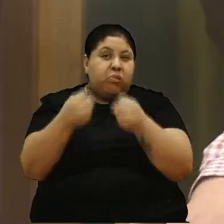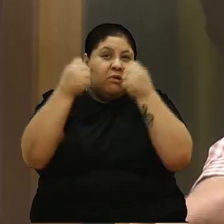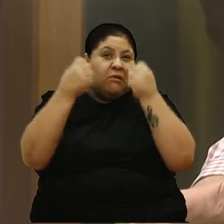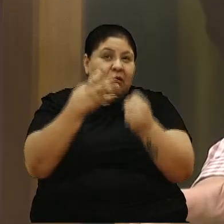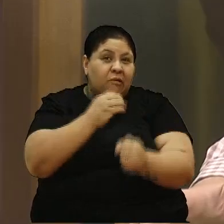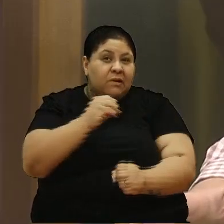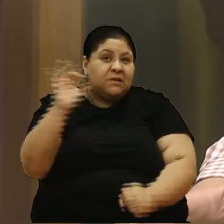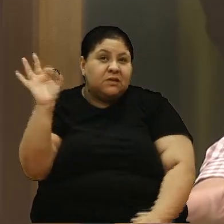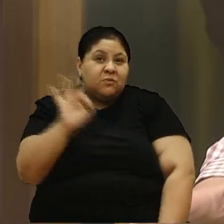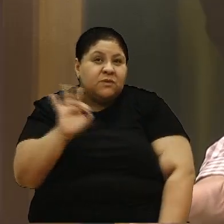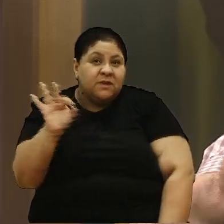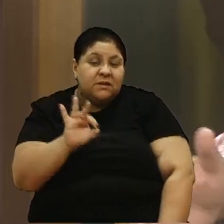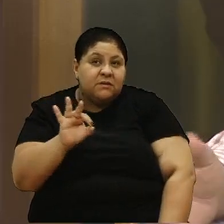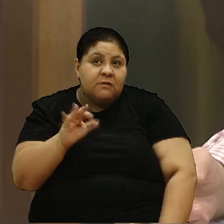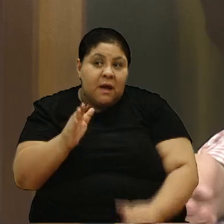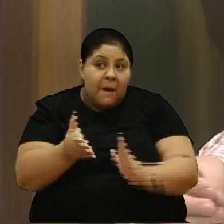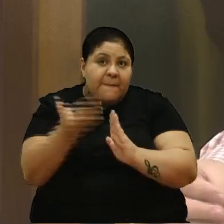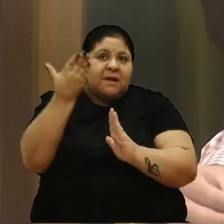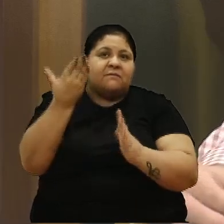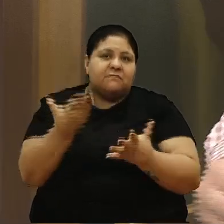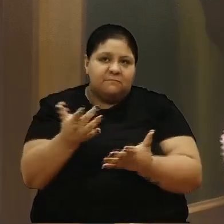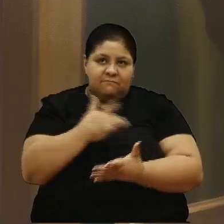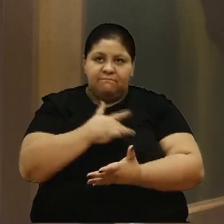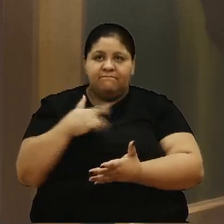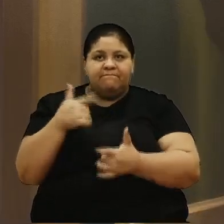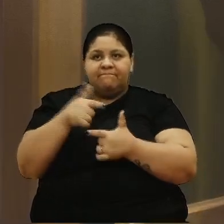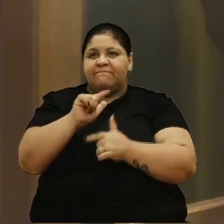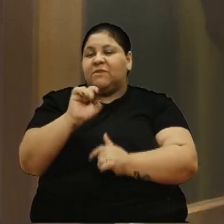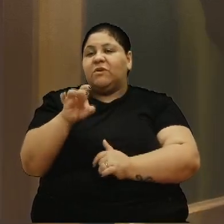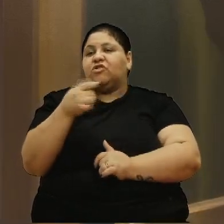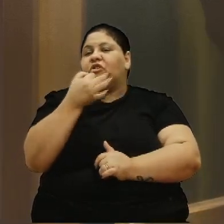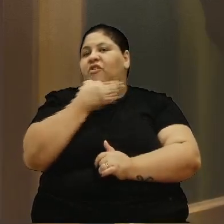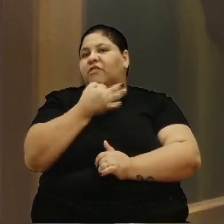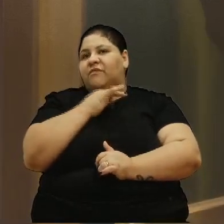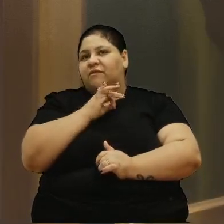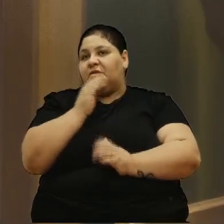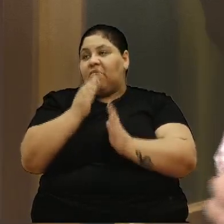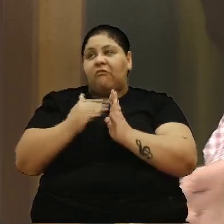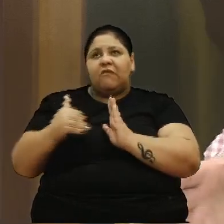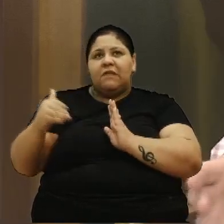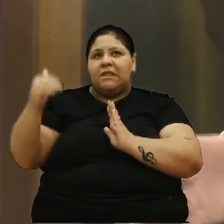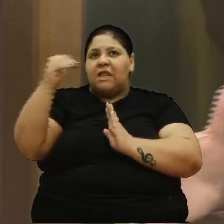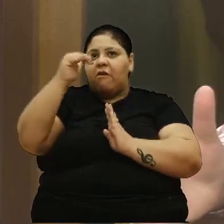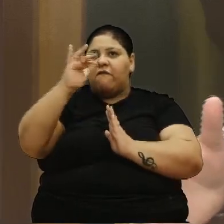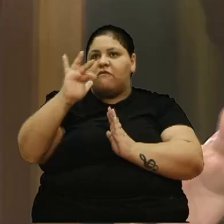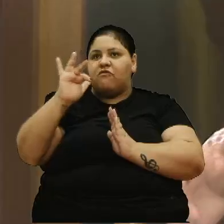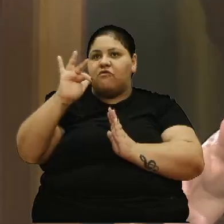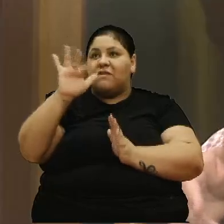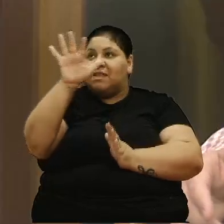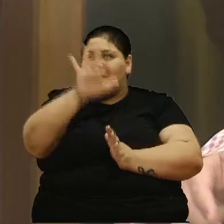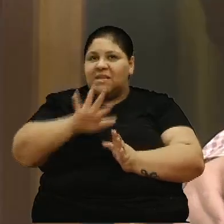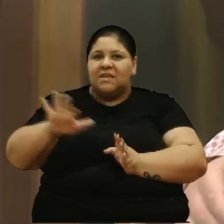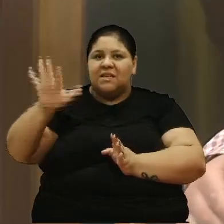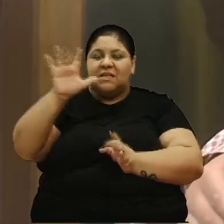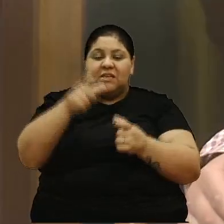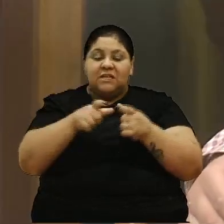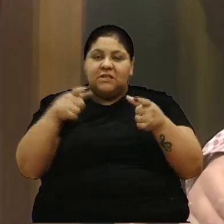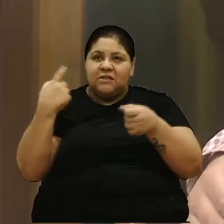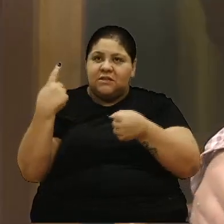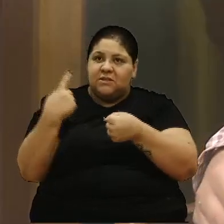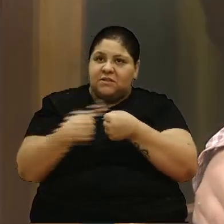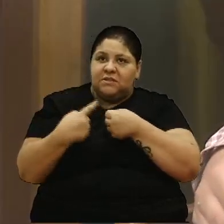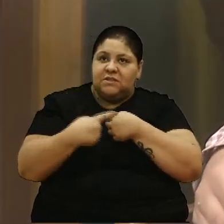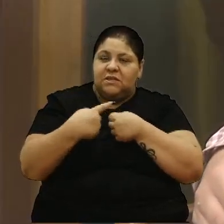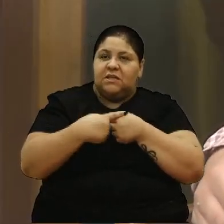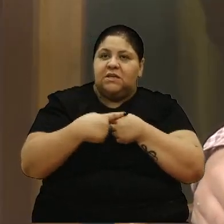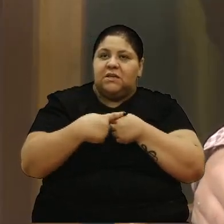da expectativa. Então, a saúde, o problema não é só Caxias, isso está a nível federal, nacional. As grandes cidades, as